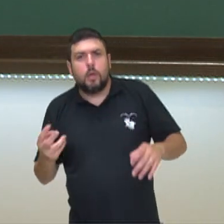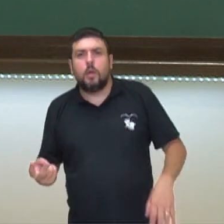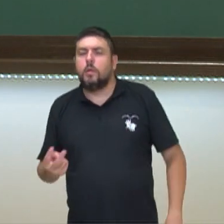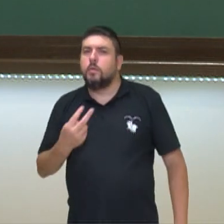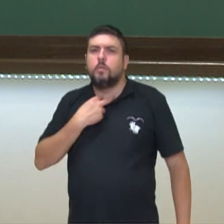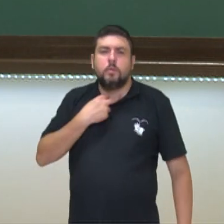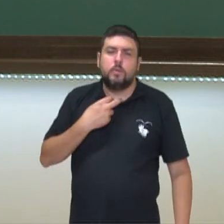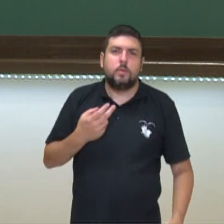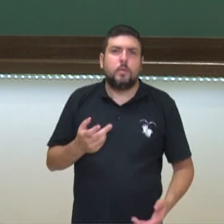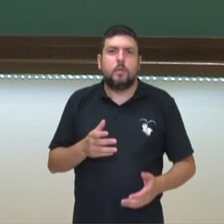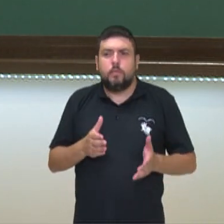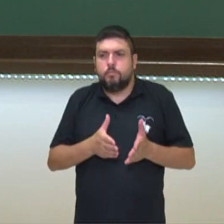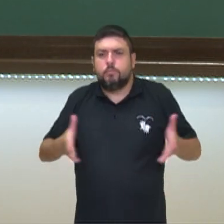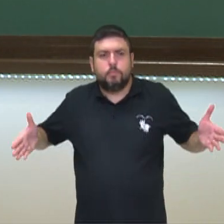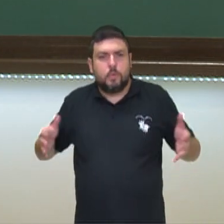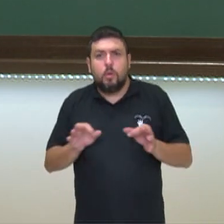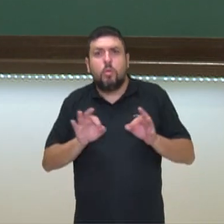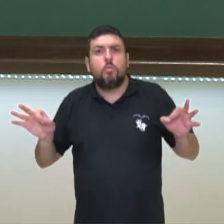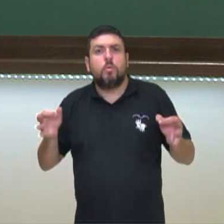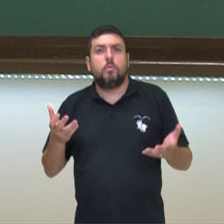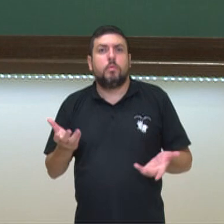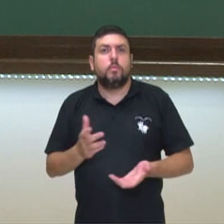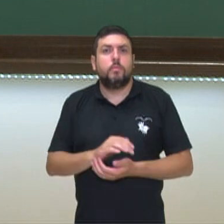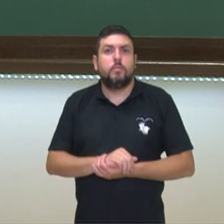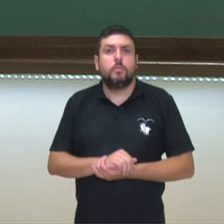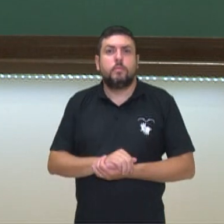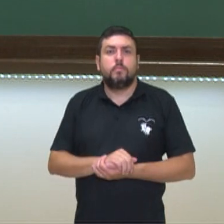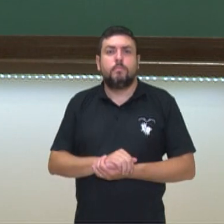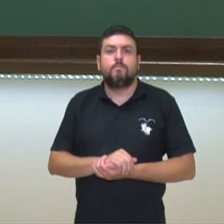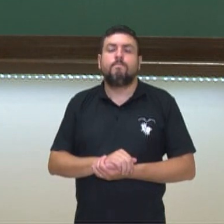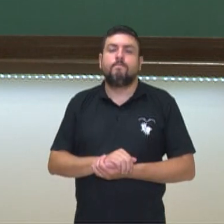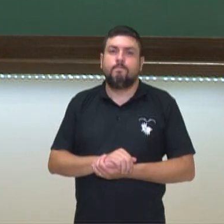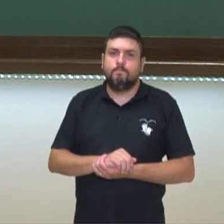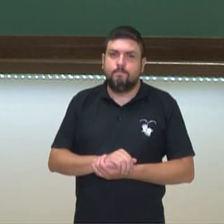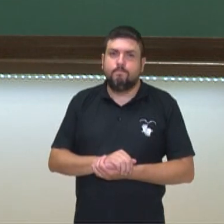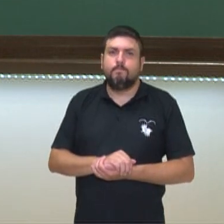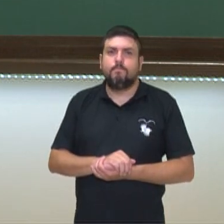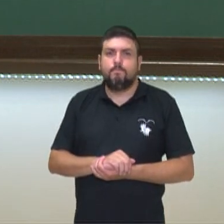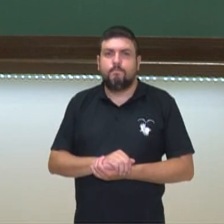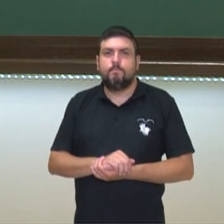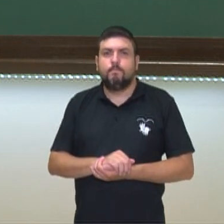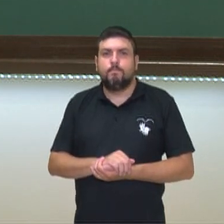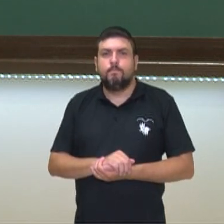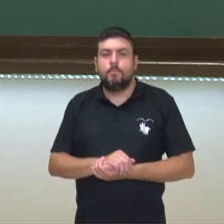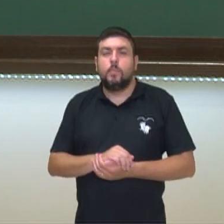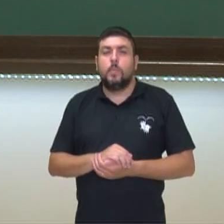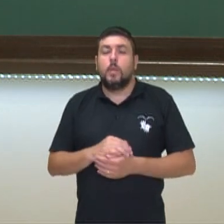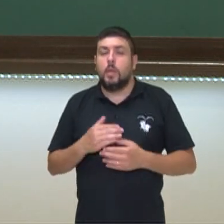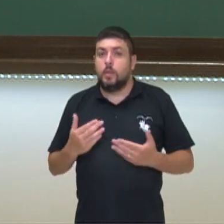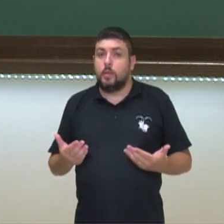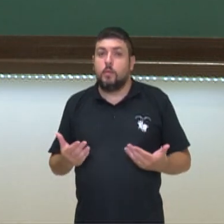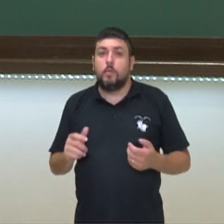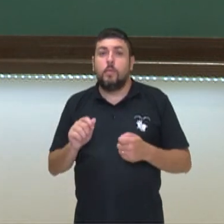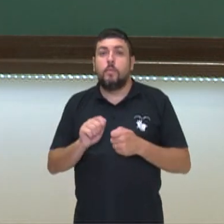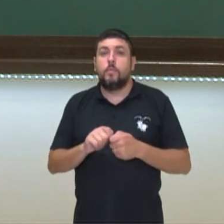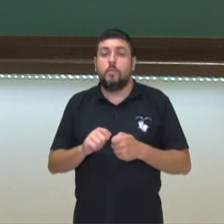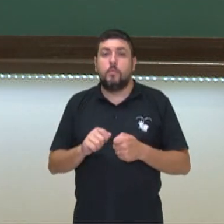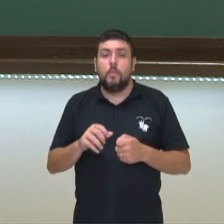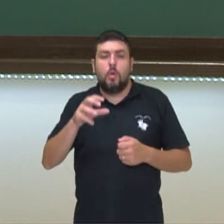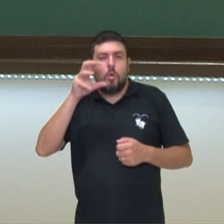podem ficar 2 metros de distância uma da outra? Pois é. Então, uma medida seria, o